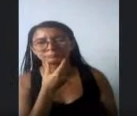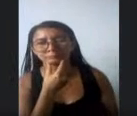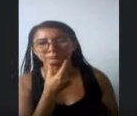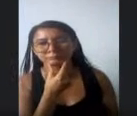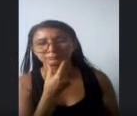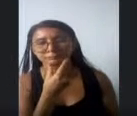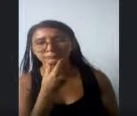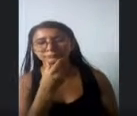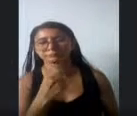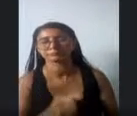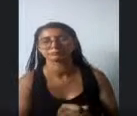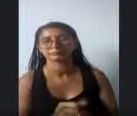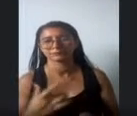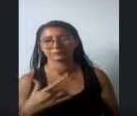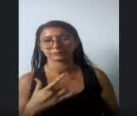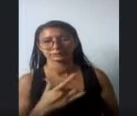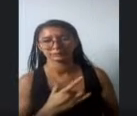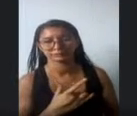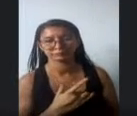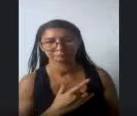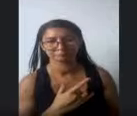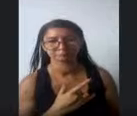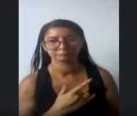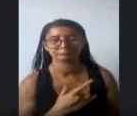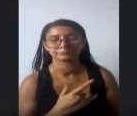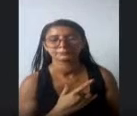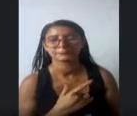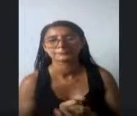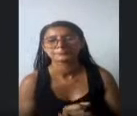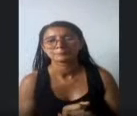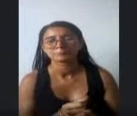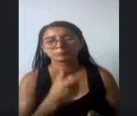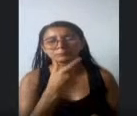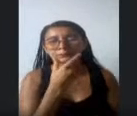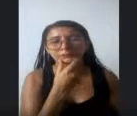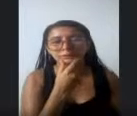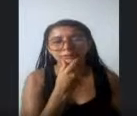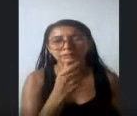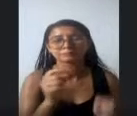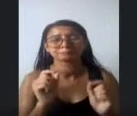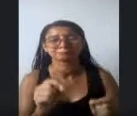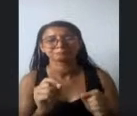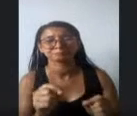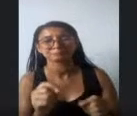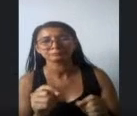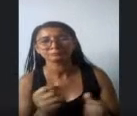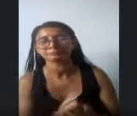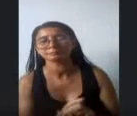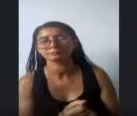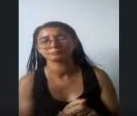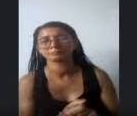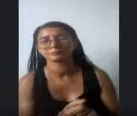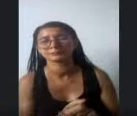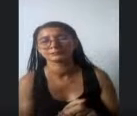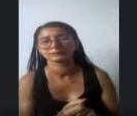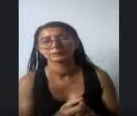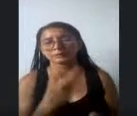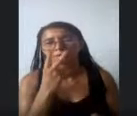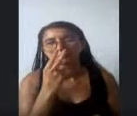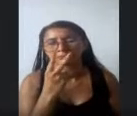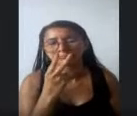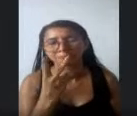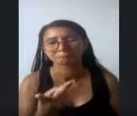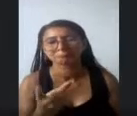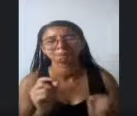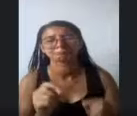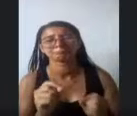de Saúde, a gente está falando de quê? Das maiores vítimas de acidentes e de causas externas relacionadas à violência, das maiores vítimas